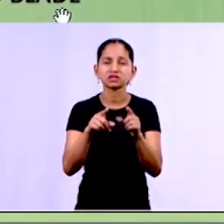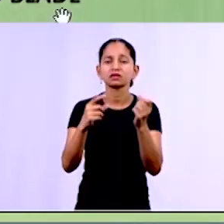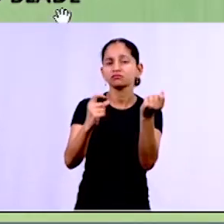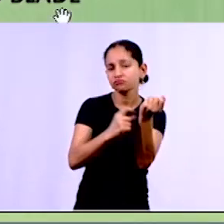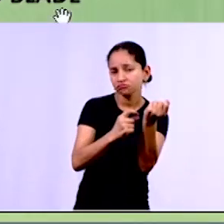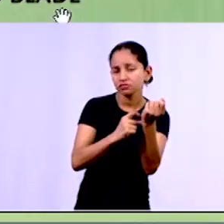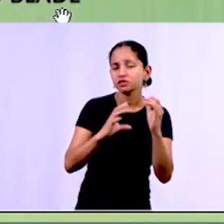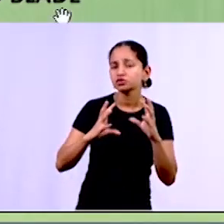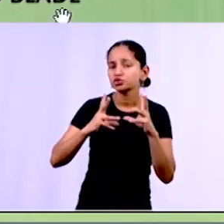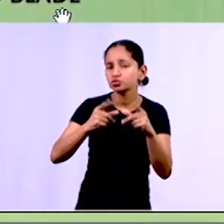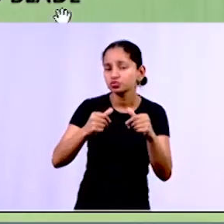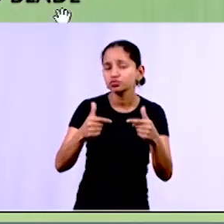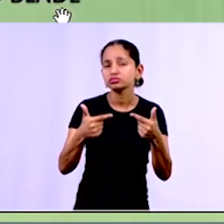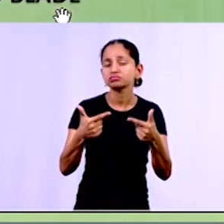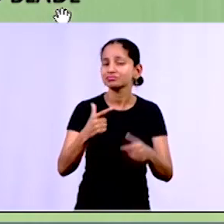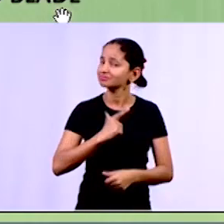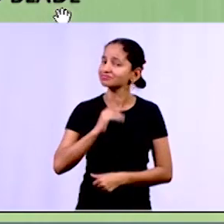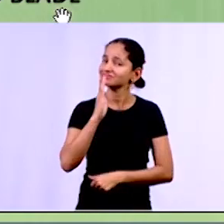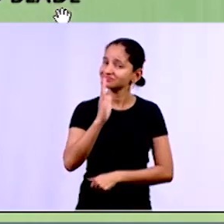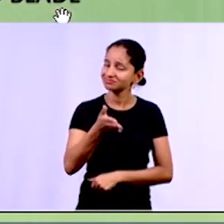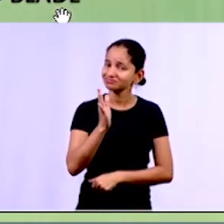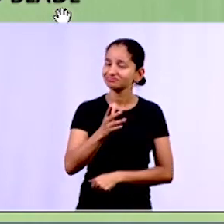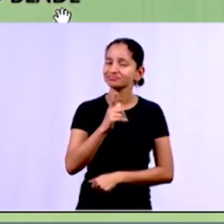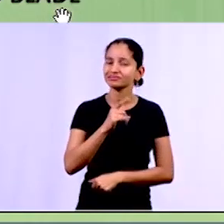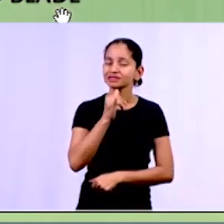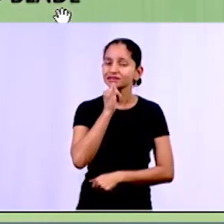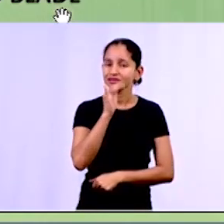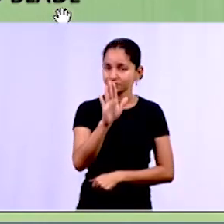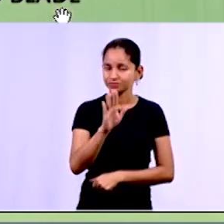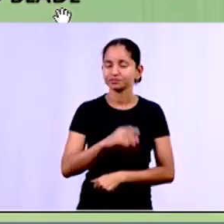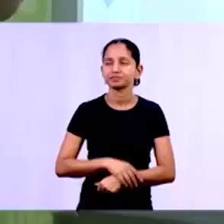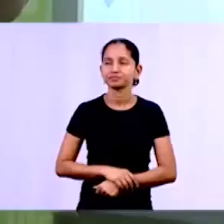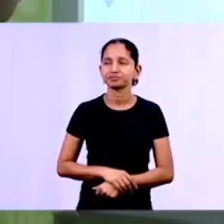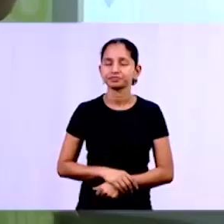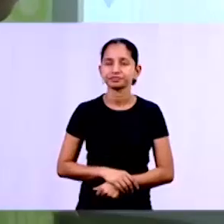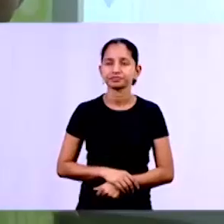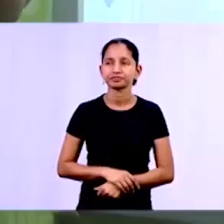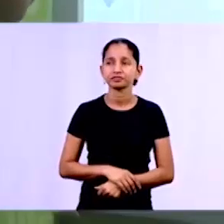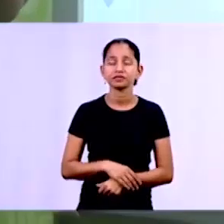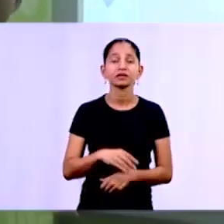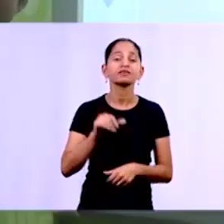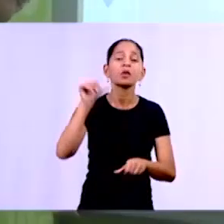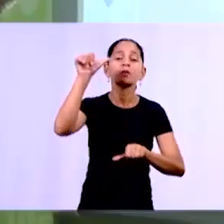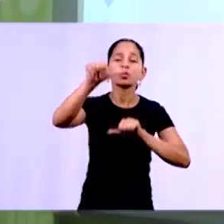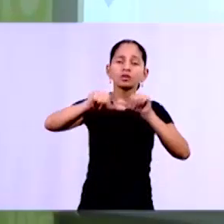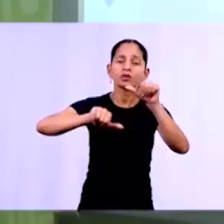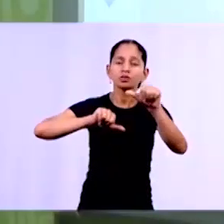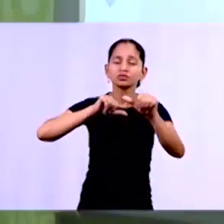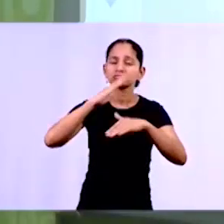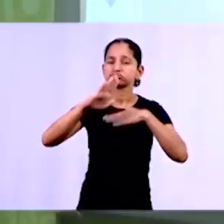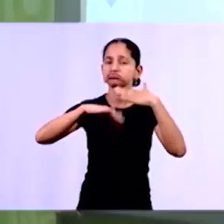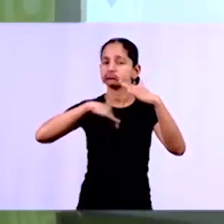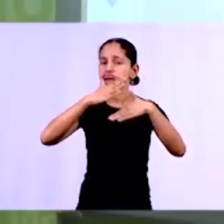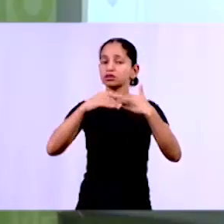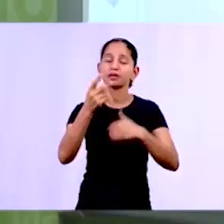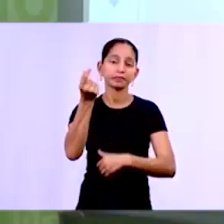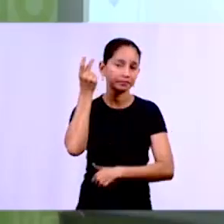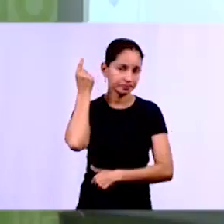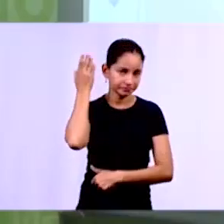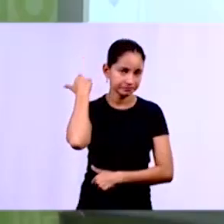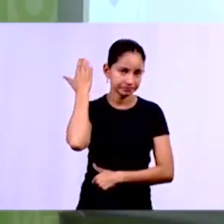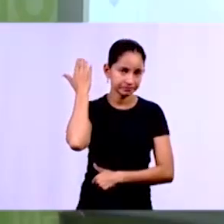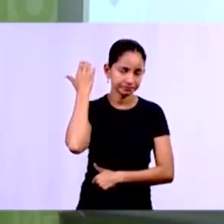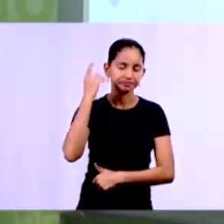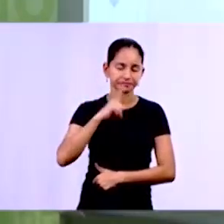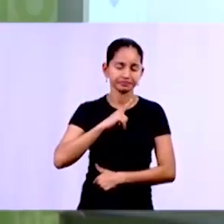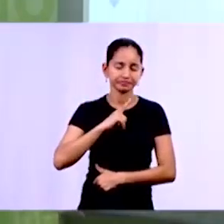Então, um ambiente, exemplo, olha como foi mudando a tecnologia. Antigamente os